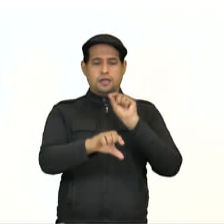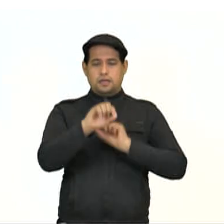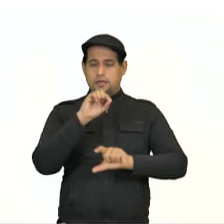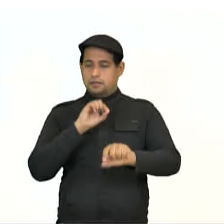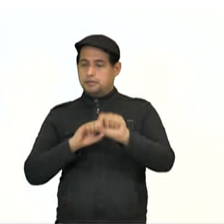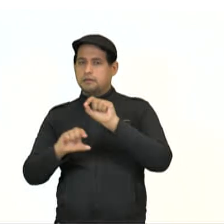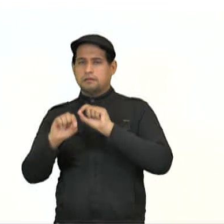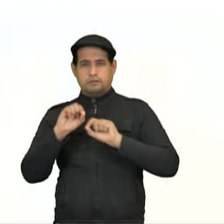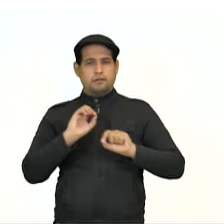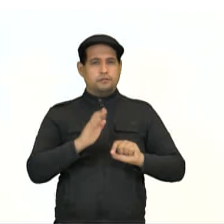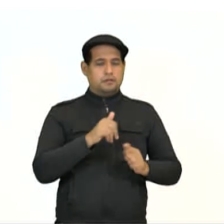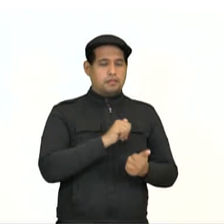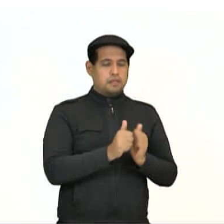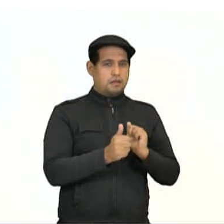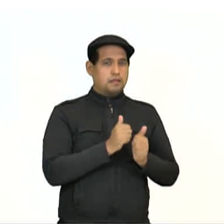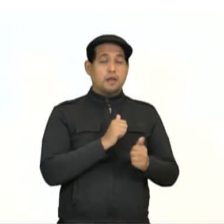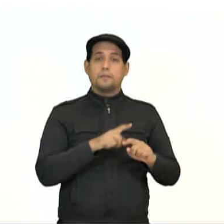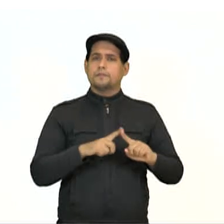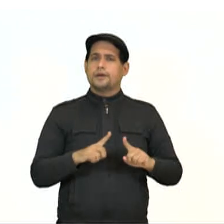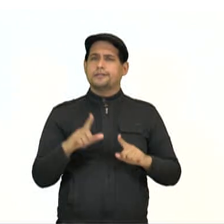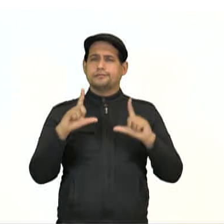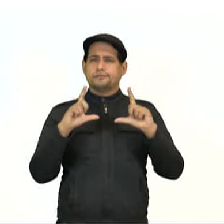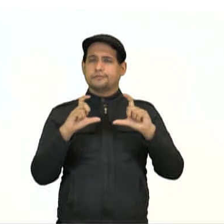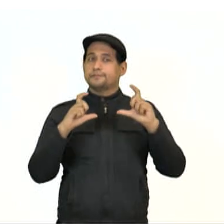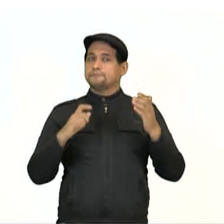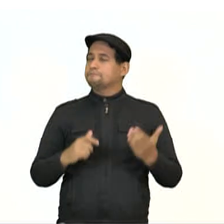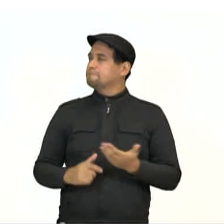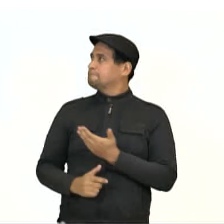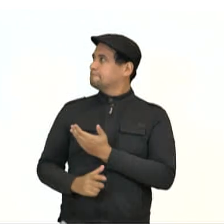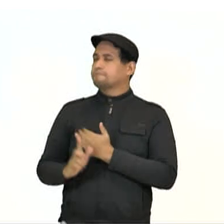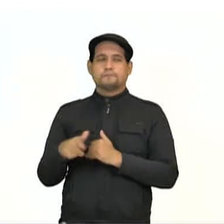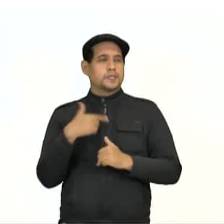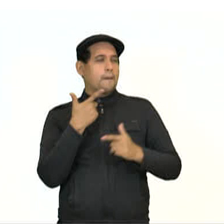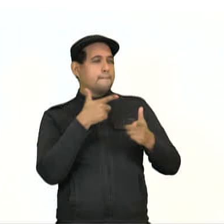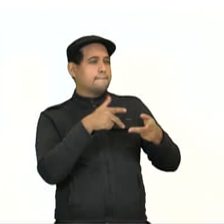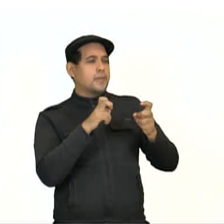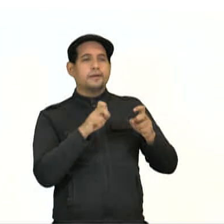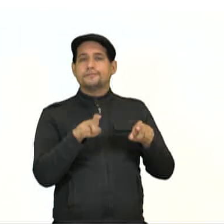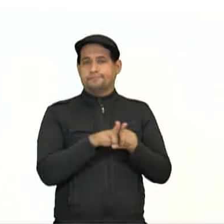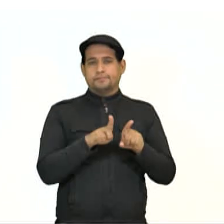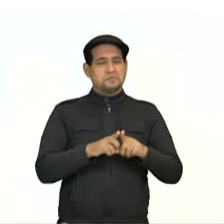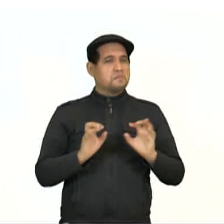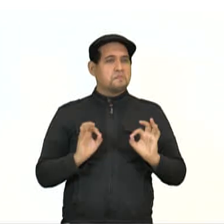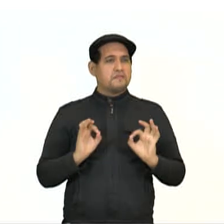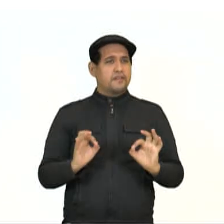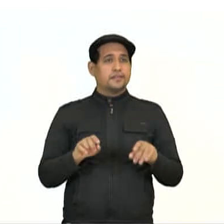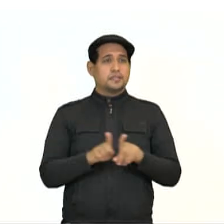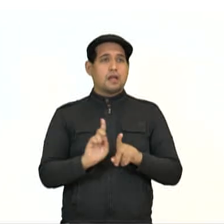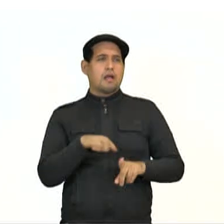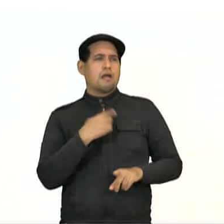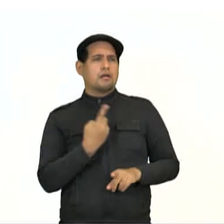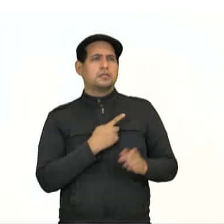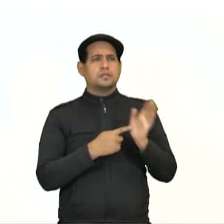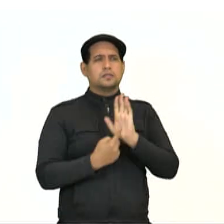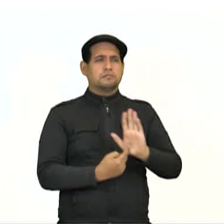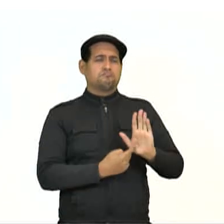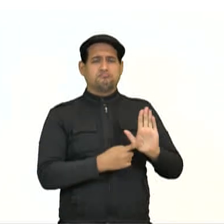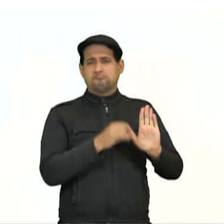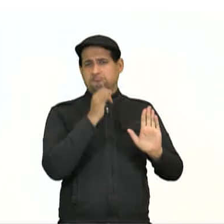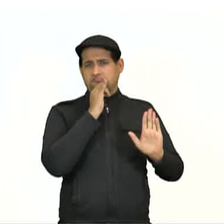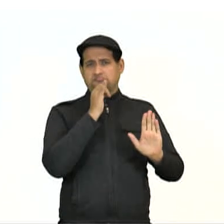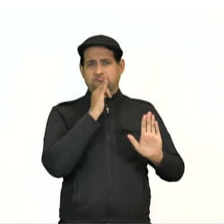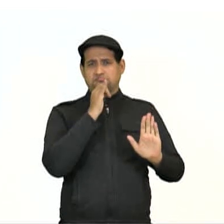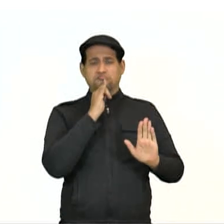indivíduos mais adaptados. E aqui nessa imagem, a gente consegue perceber isso claramente. A gente trabalha com um exemplo